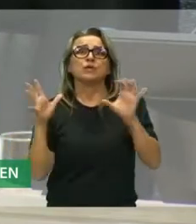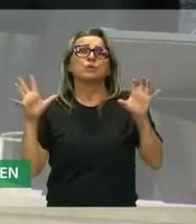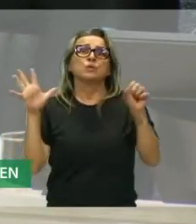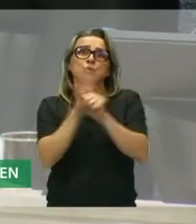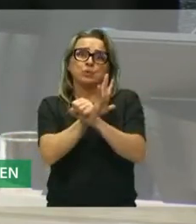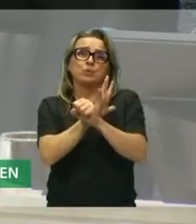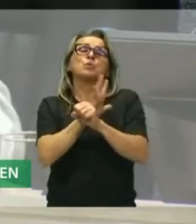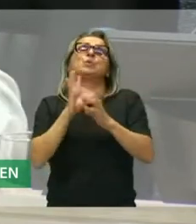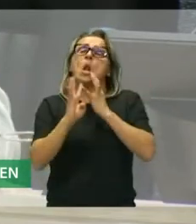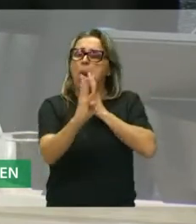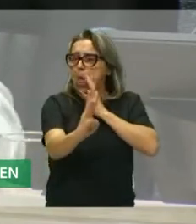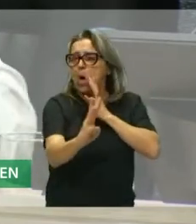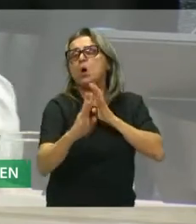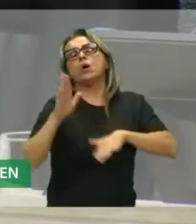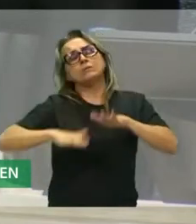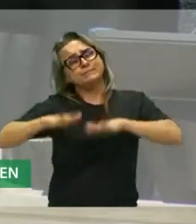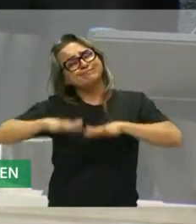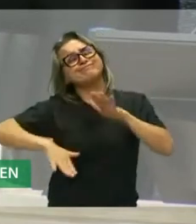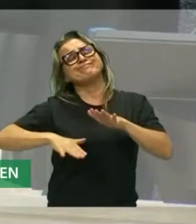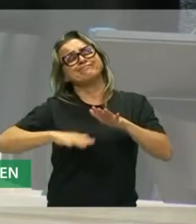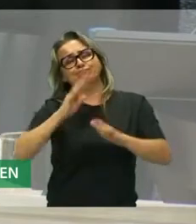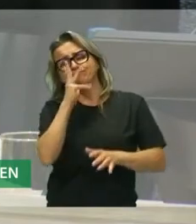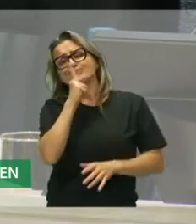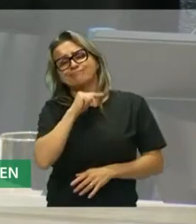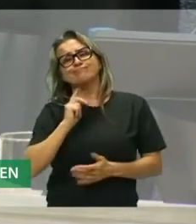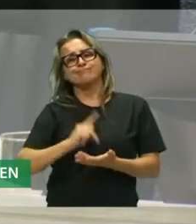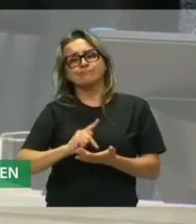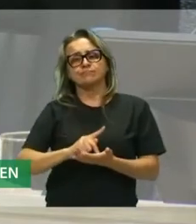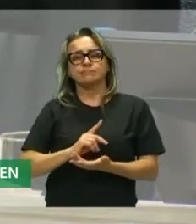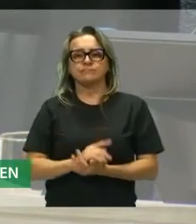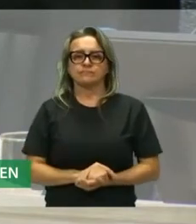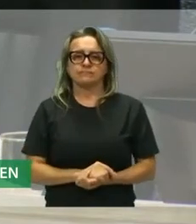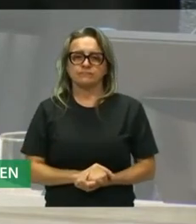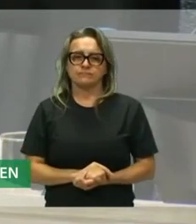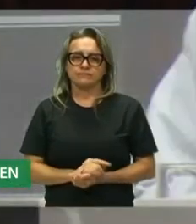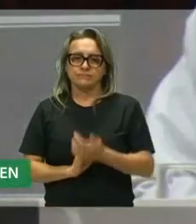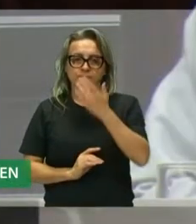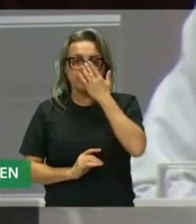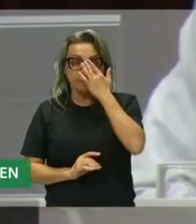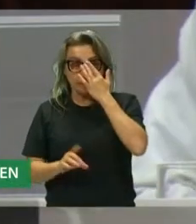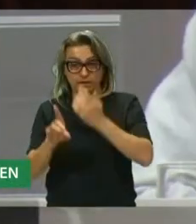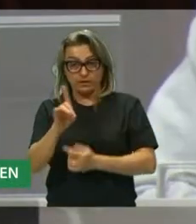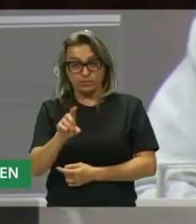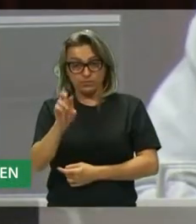nós acolhemos, isso cria uma sobrecarga de trabalho. Okay. Doutor Heriberto?